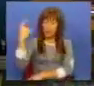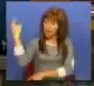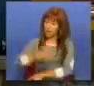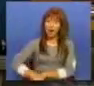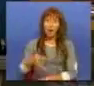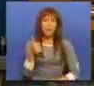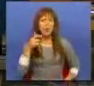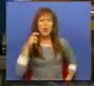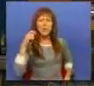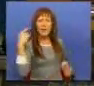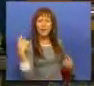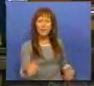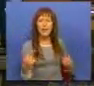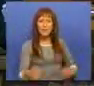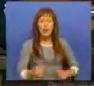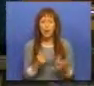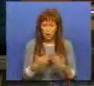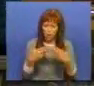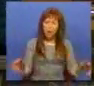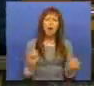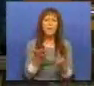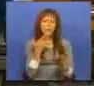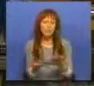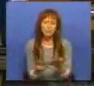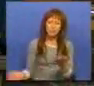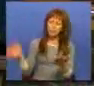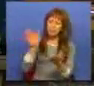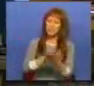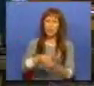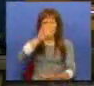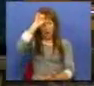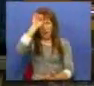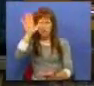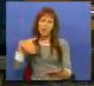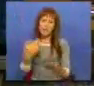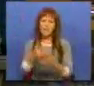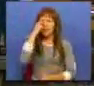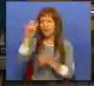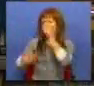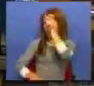do Bloco de Esquerda, abre-se uma nova página do respeito pelas